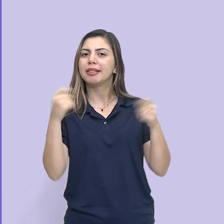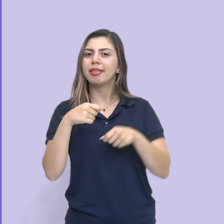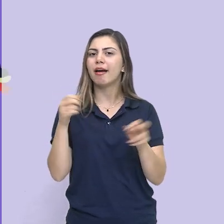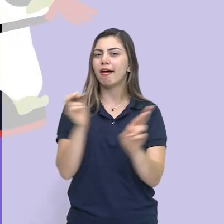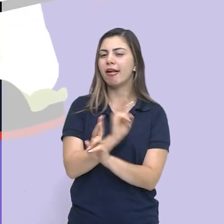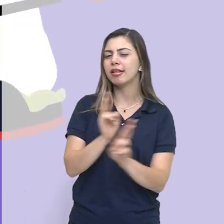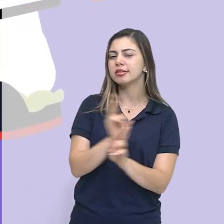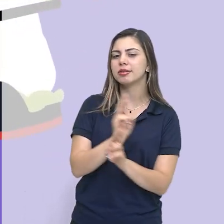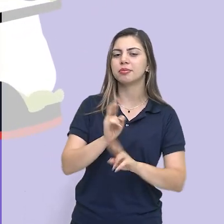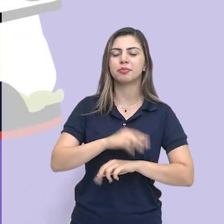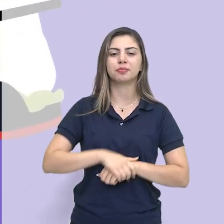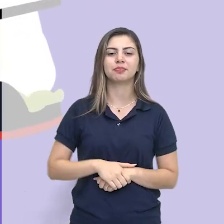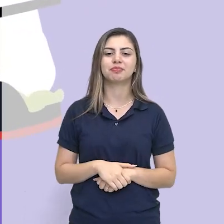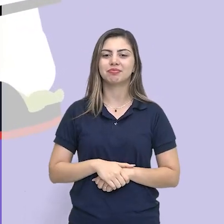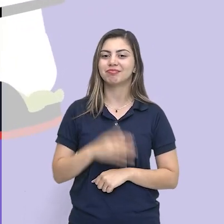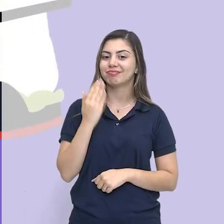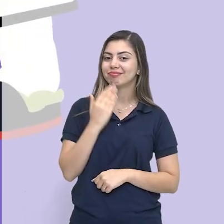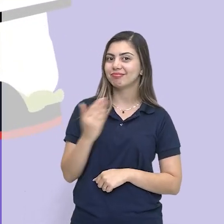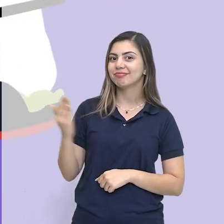coexistir.